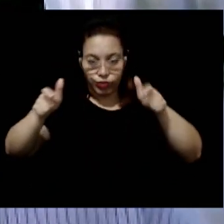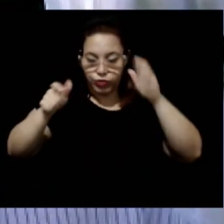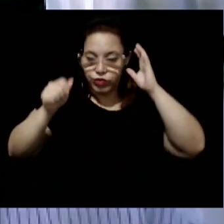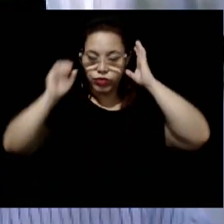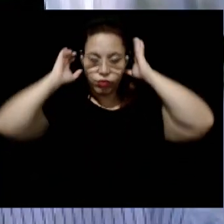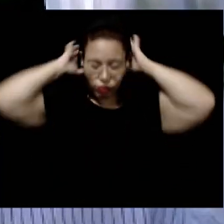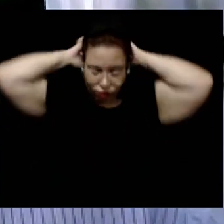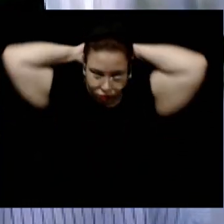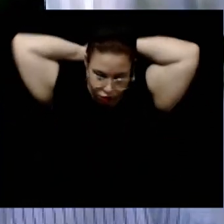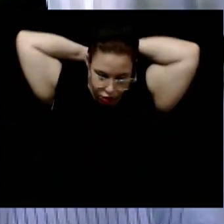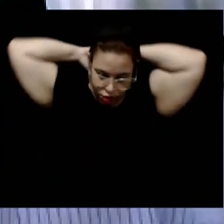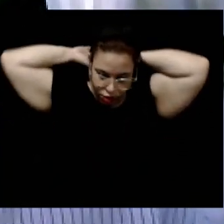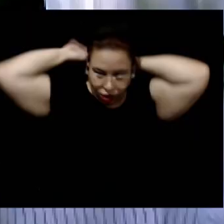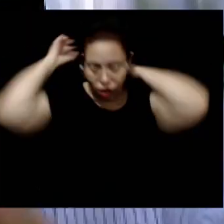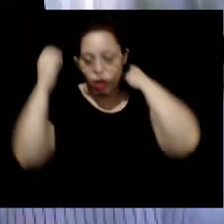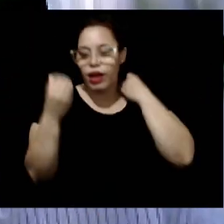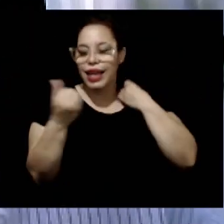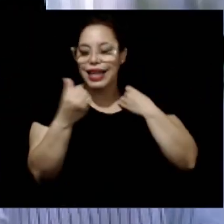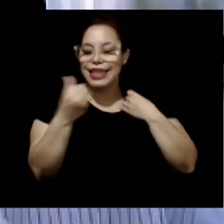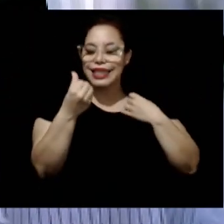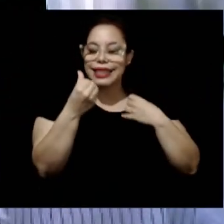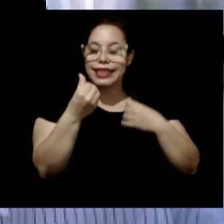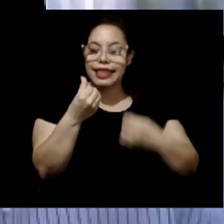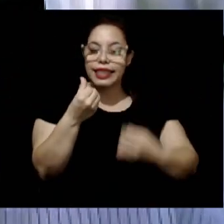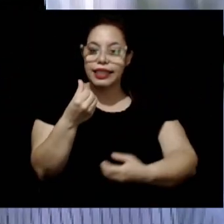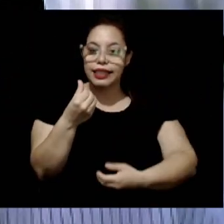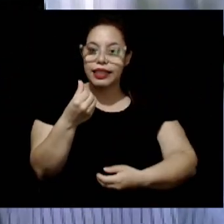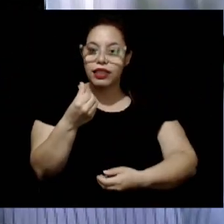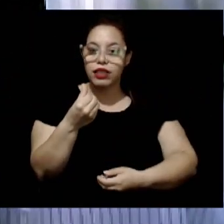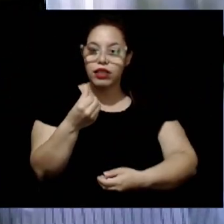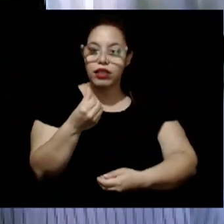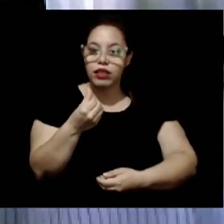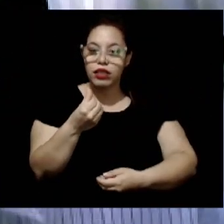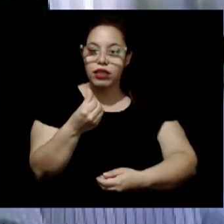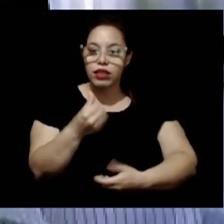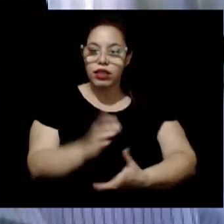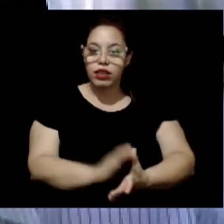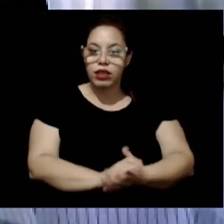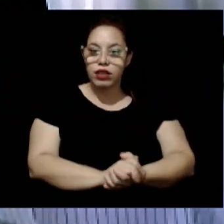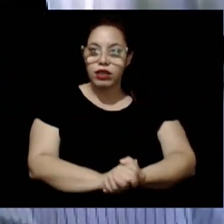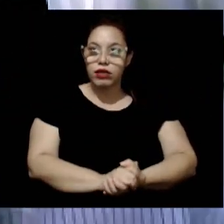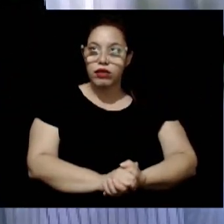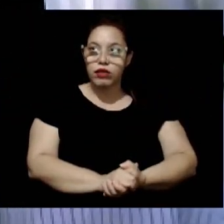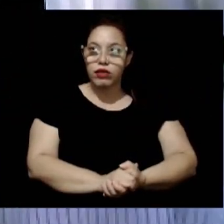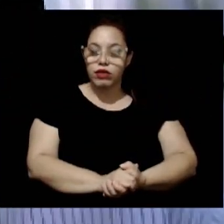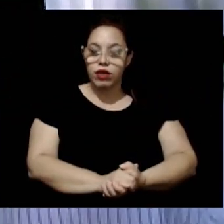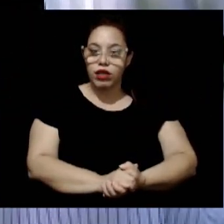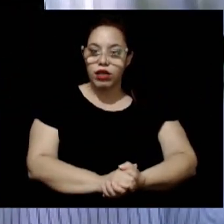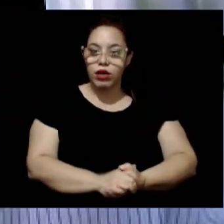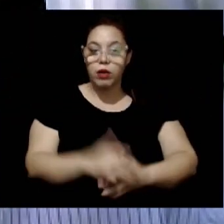6 miligramas. Parece que é um número mais saudável. Como é que a gente faz